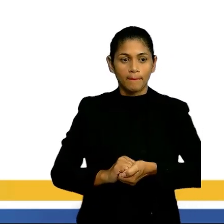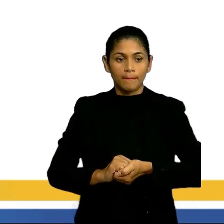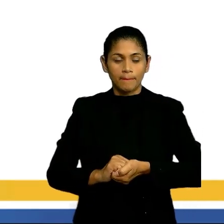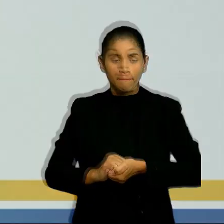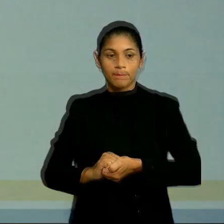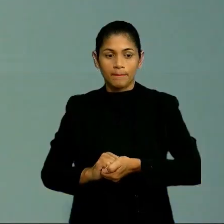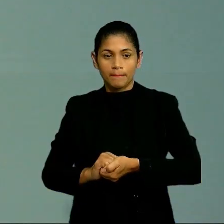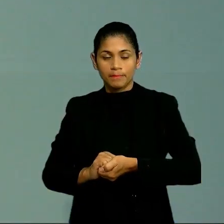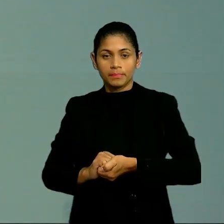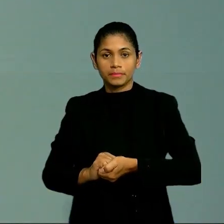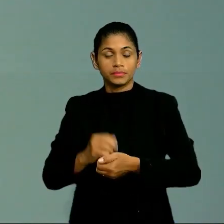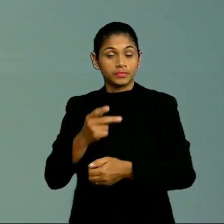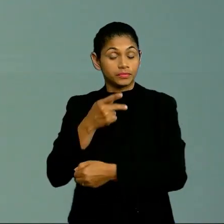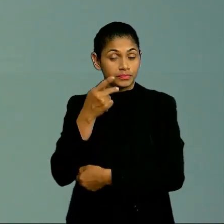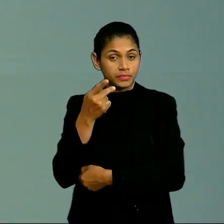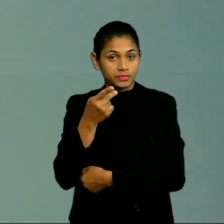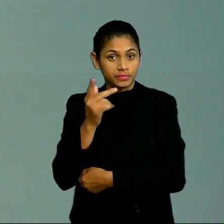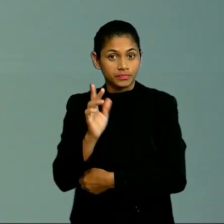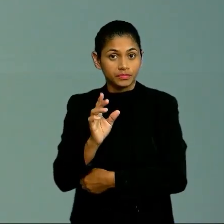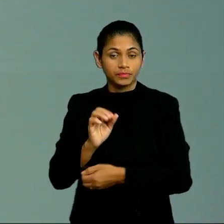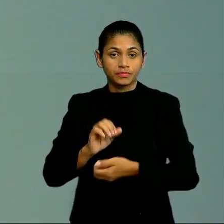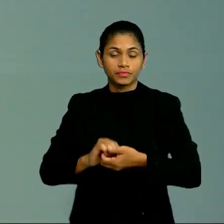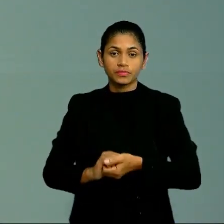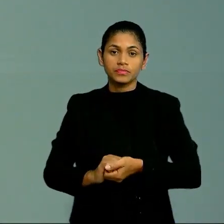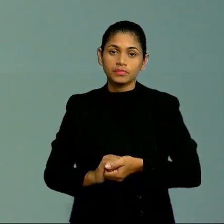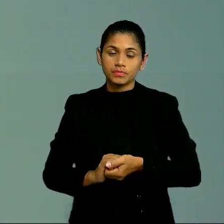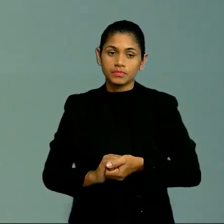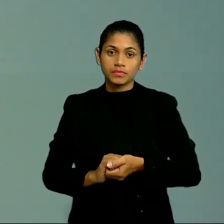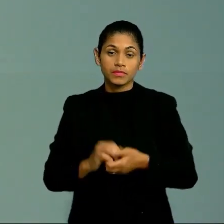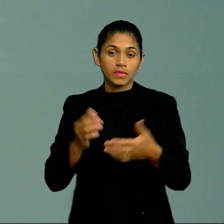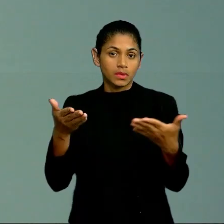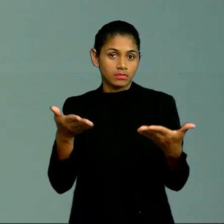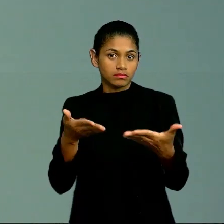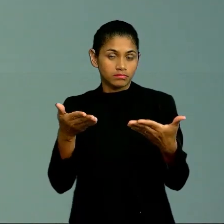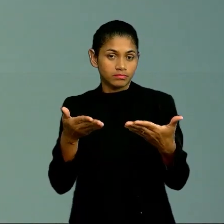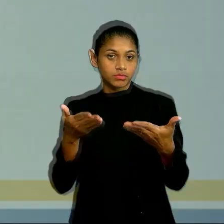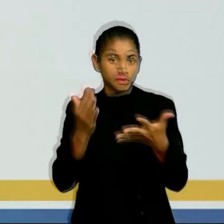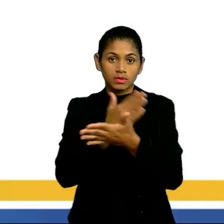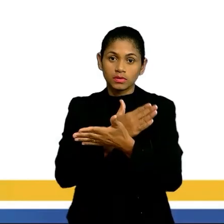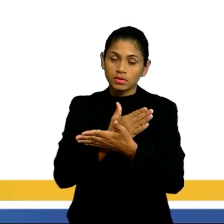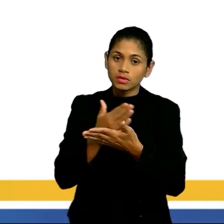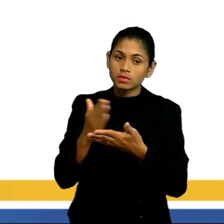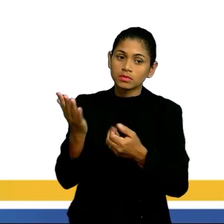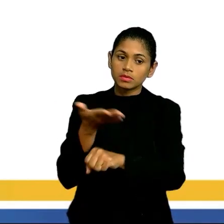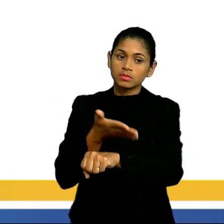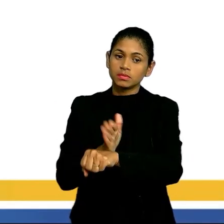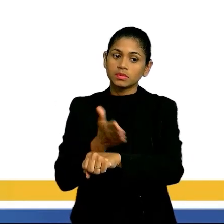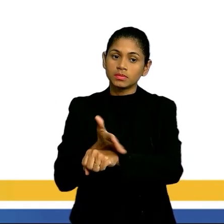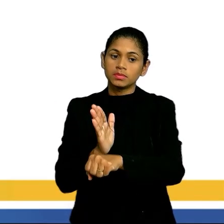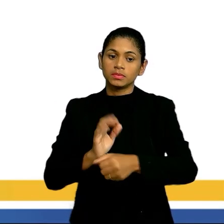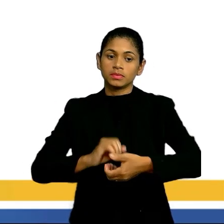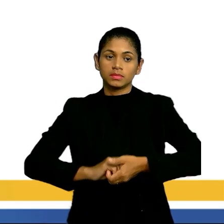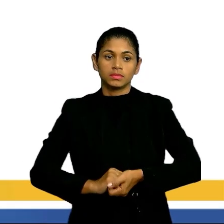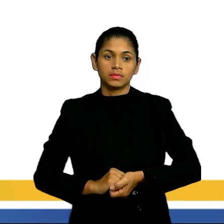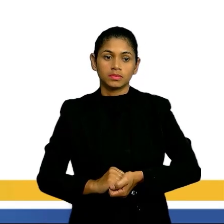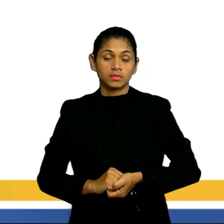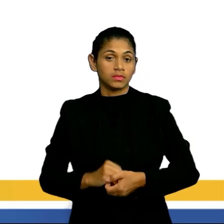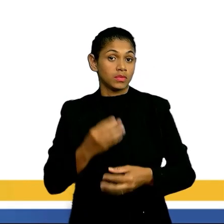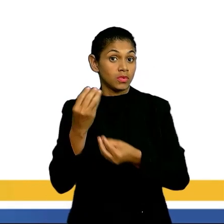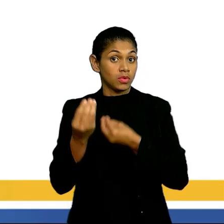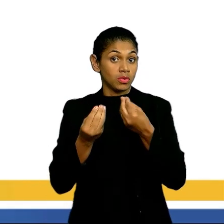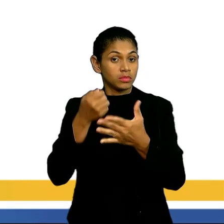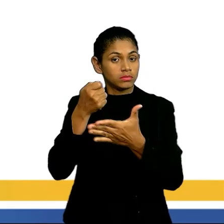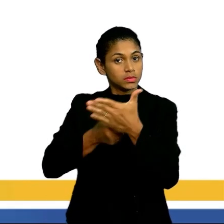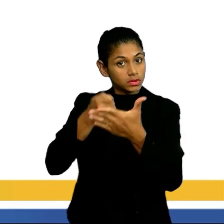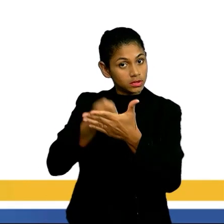gente fala, né, termina aí para falar sobre os órgãos vestigiais e agora a gente vai iniciar nossas atividades. Olha só como é que eles cobram